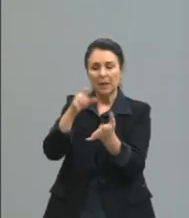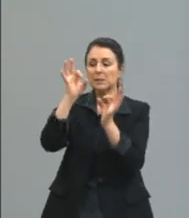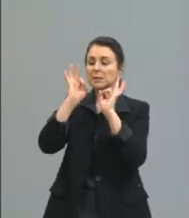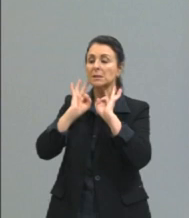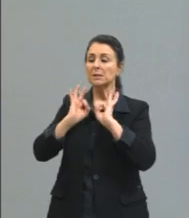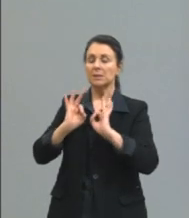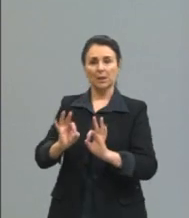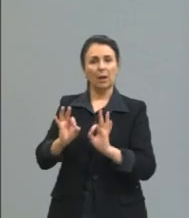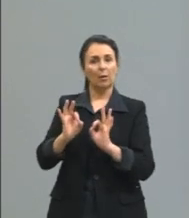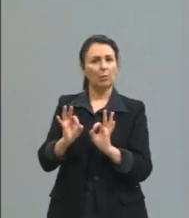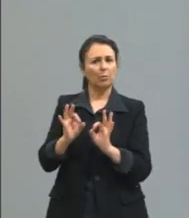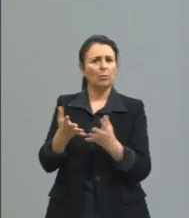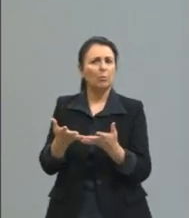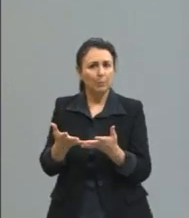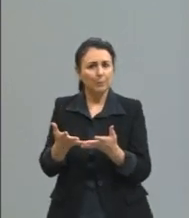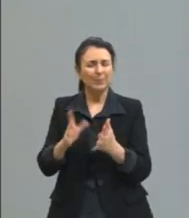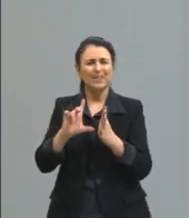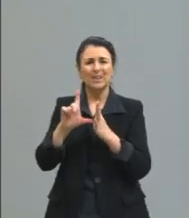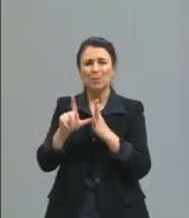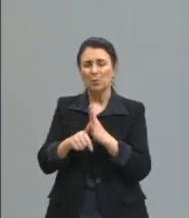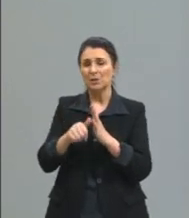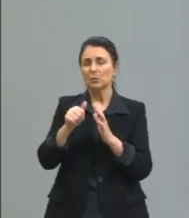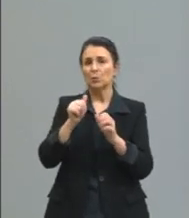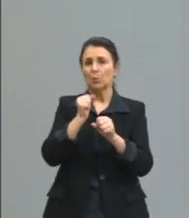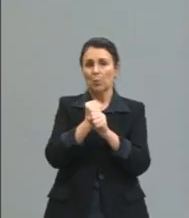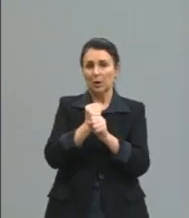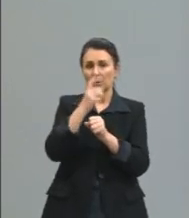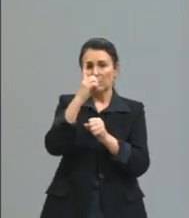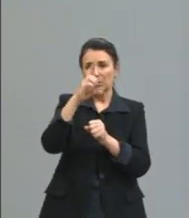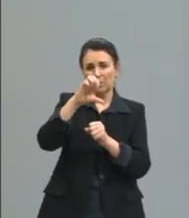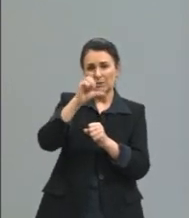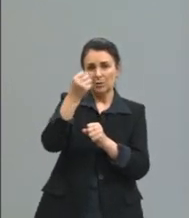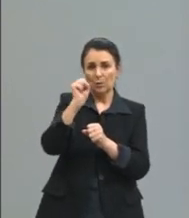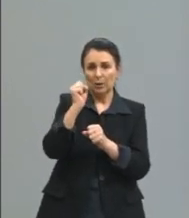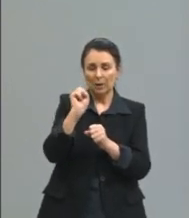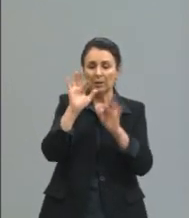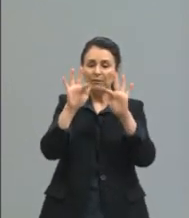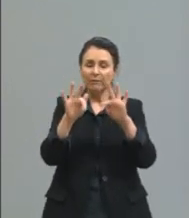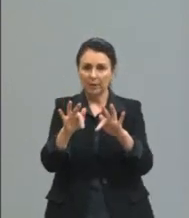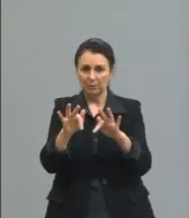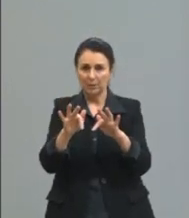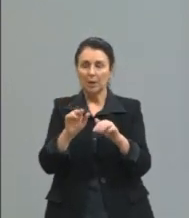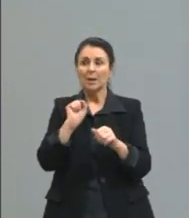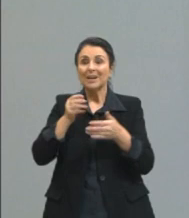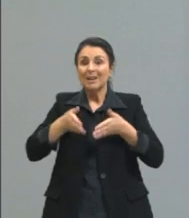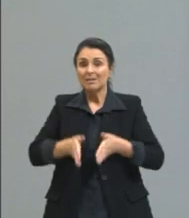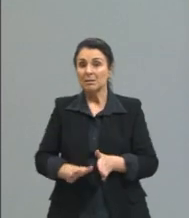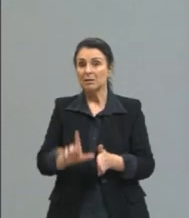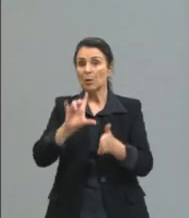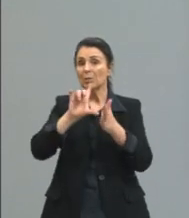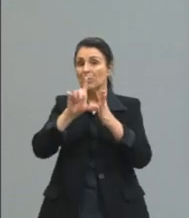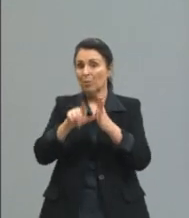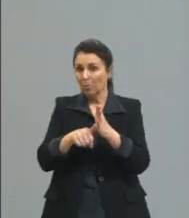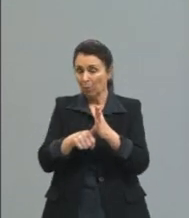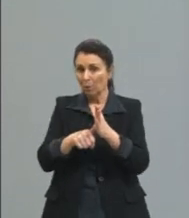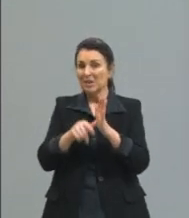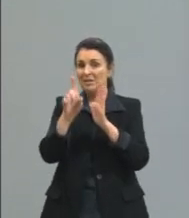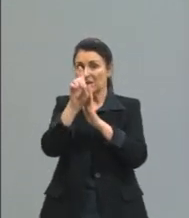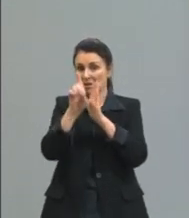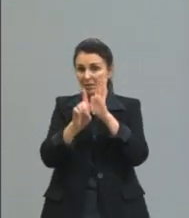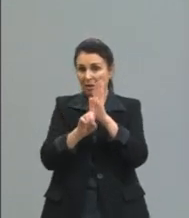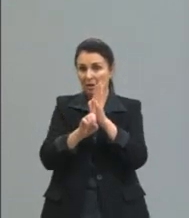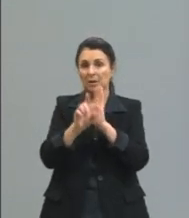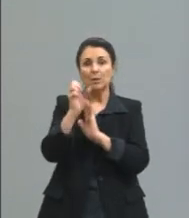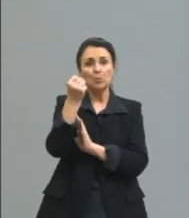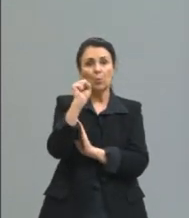direitinho. Então, depois de 1980, que foi erradicado, quem nasceu depois de 80, na década de 80, não sabe o que é a varíola,